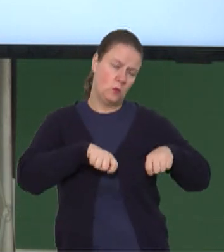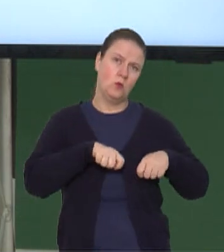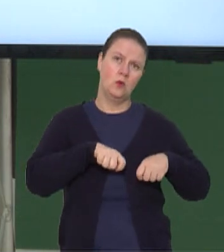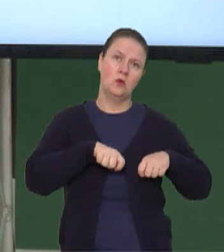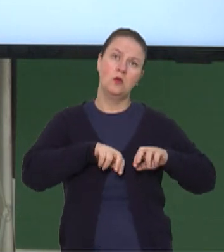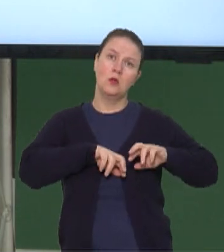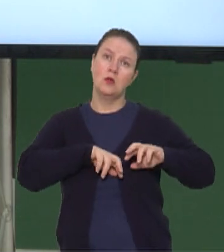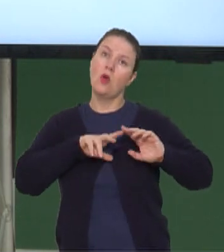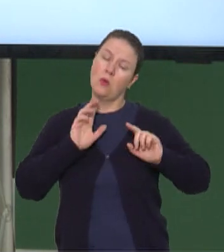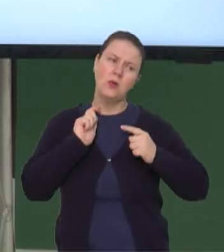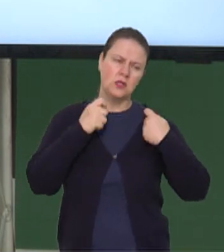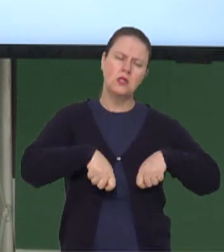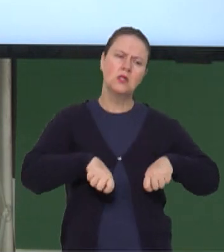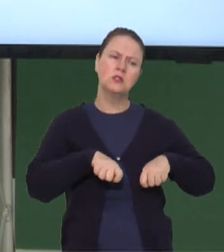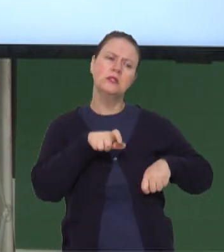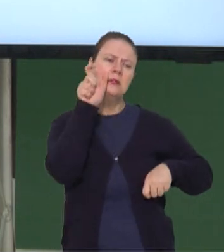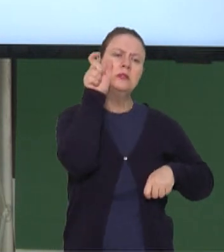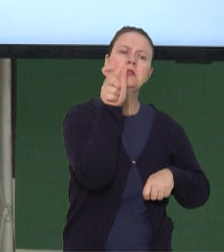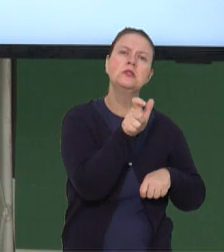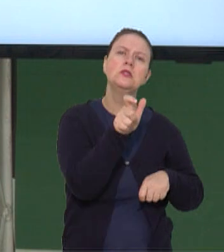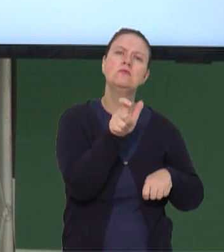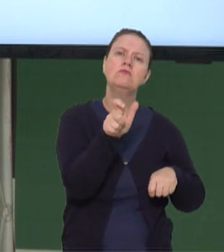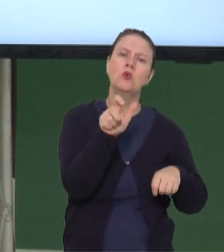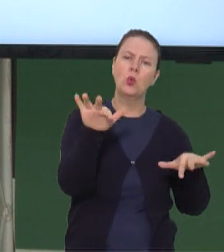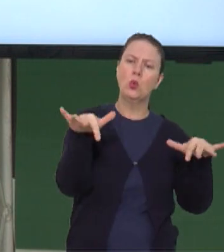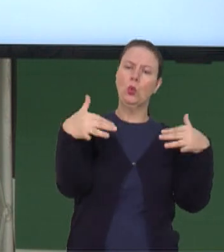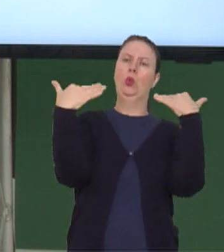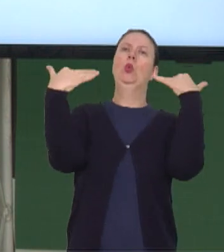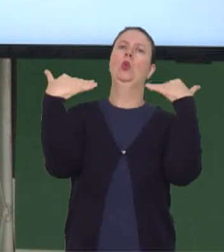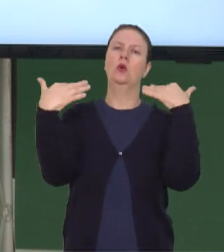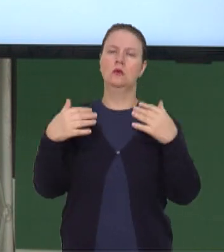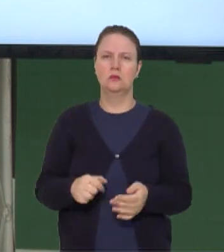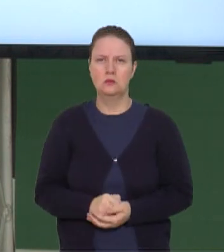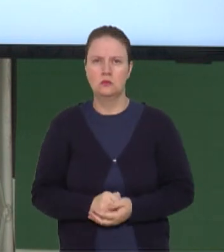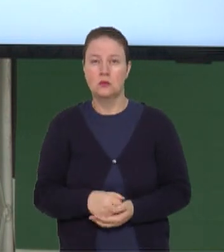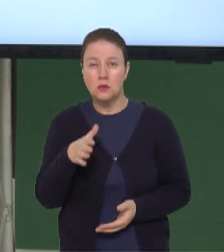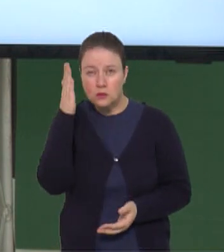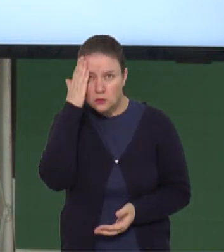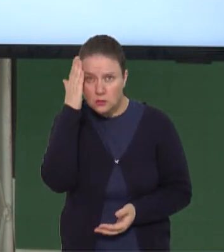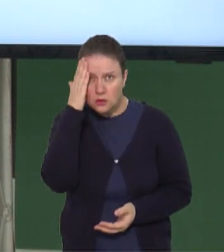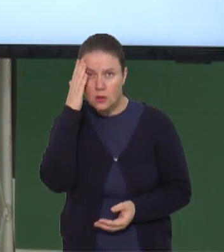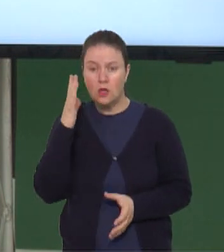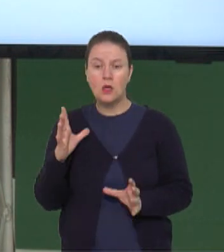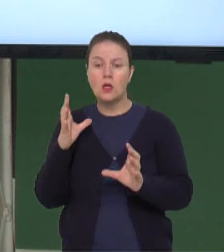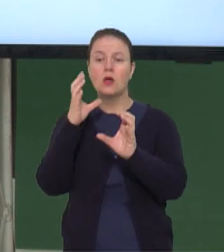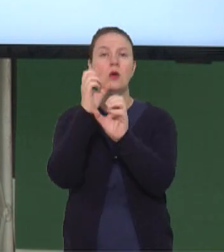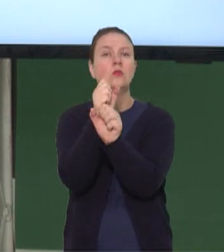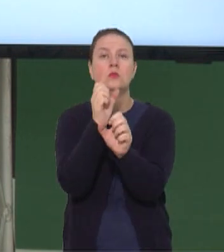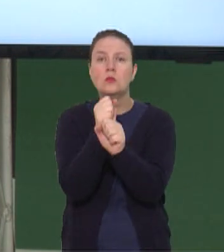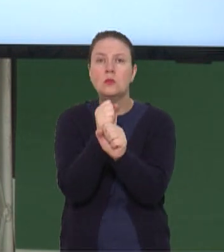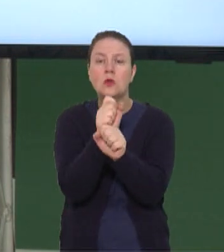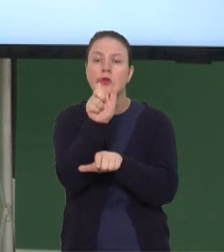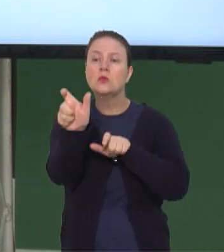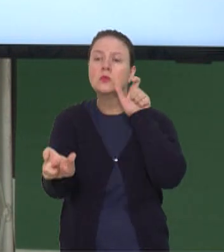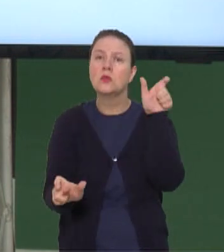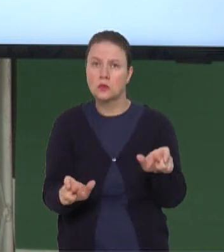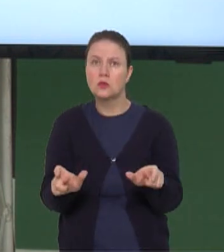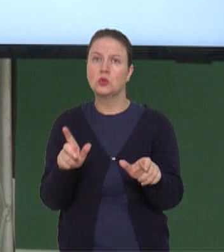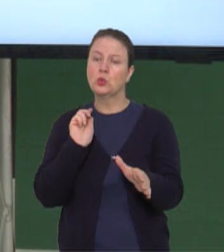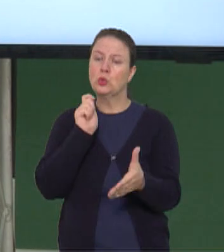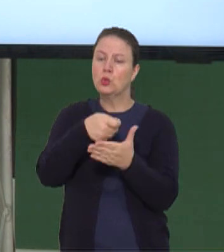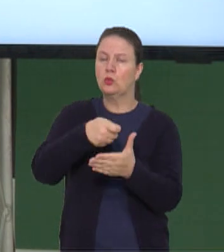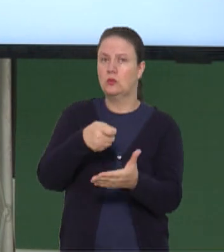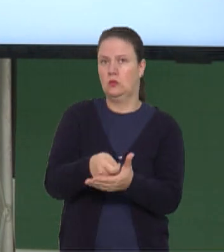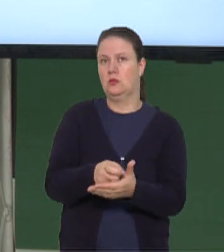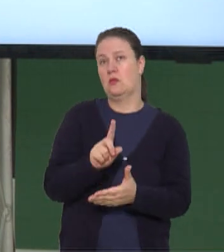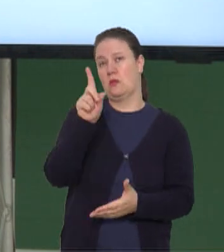dos candidatos no Brasil, né, que sabem que uma quantia X de pessoas irão às urnas porque elas são obrigadas. Lá não, eles têm que